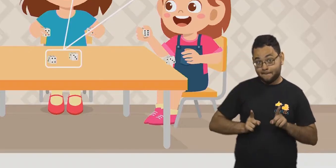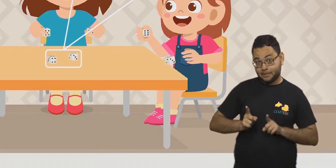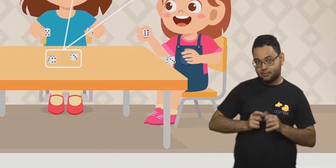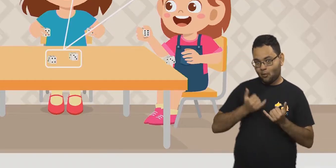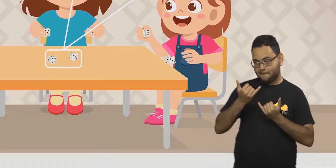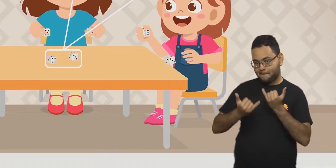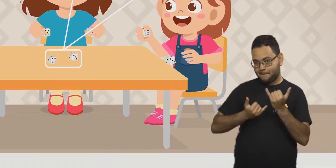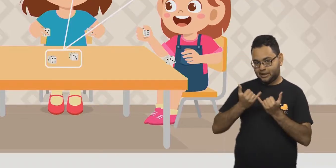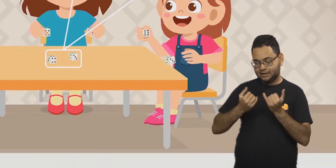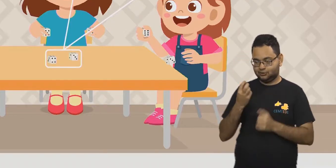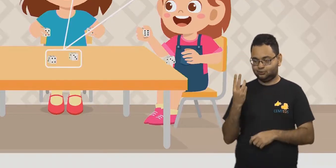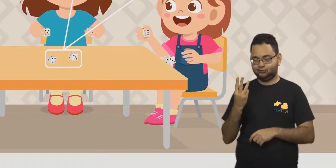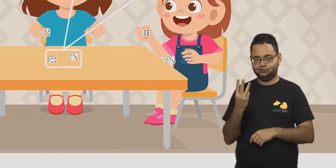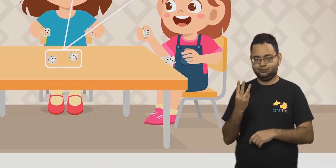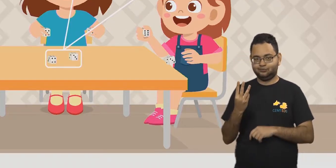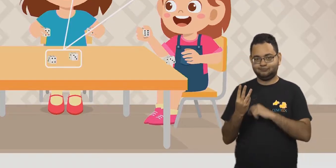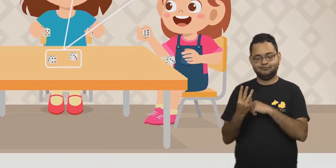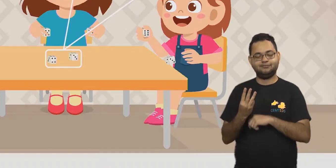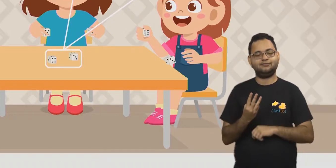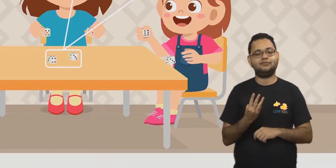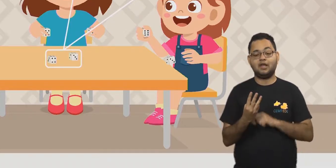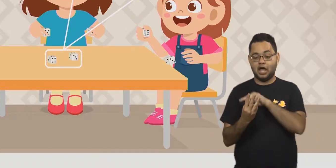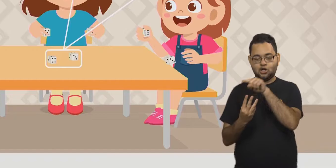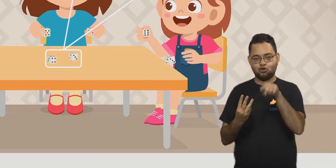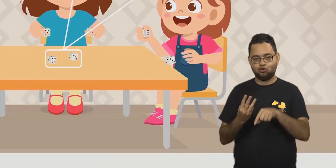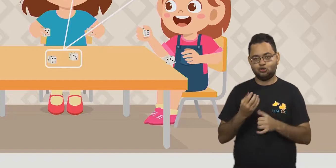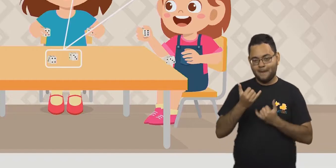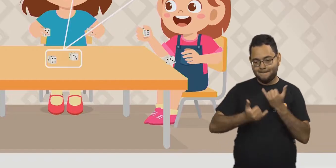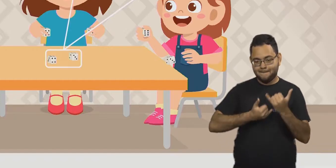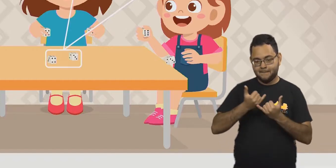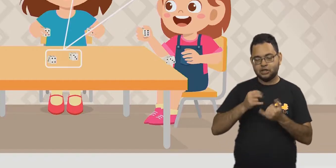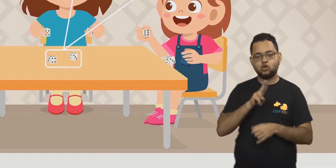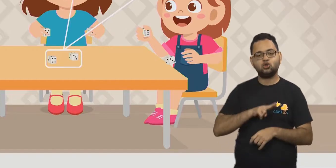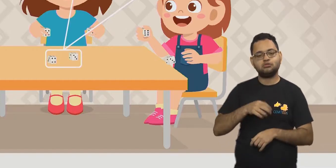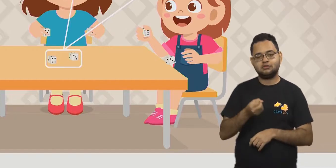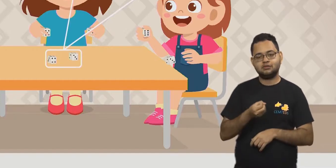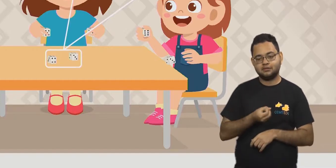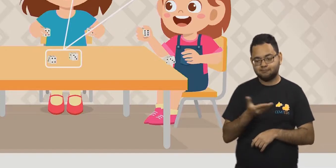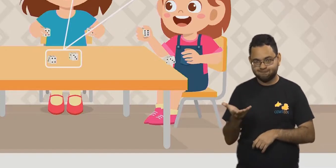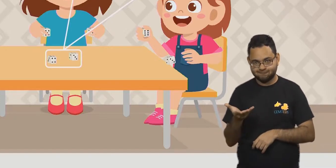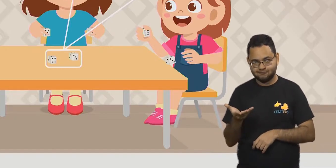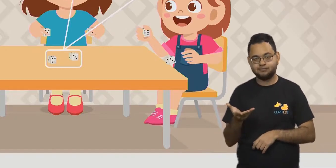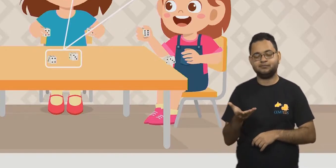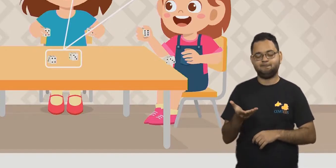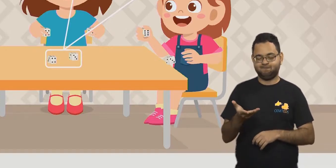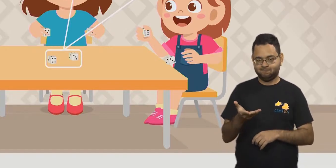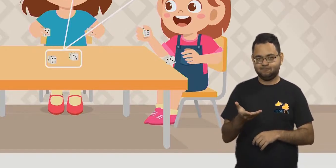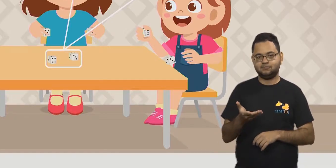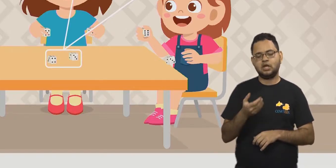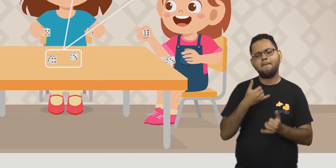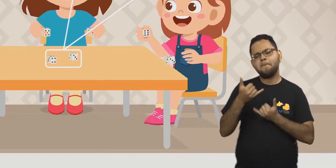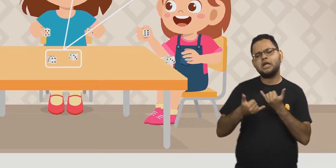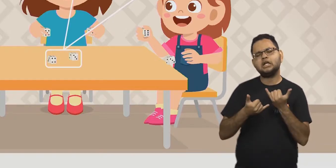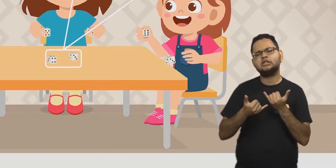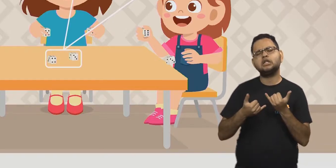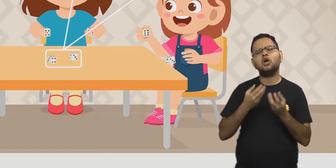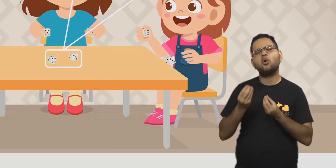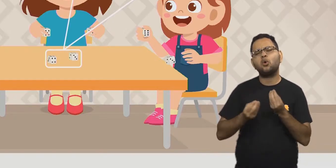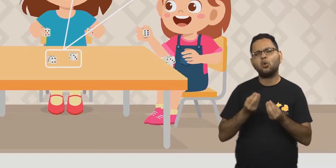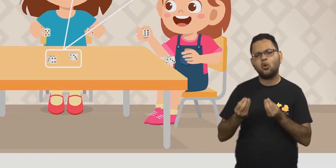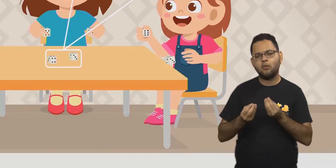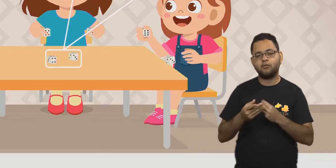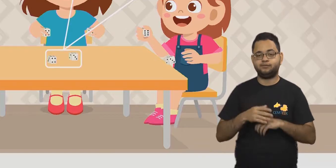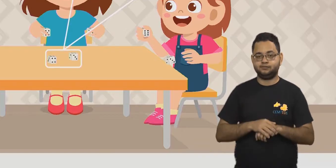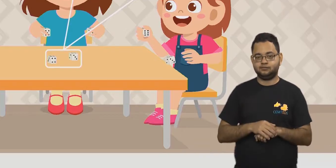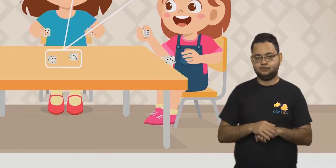com seus primos com dois dados o desafio imposto na brincadeira era de verificar os